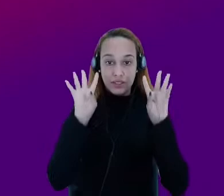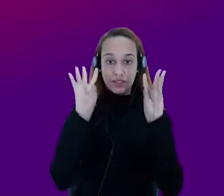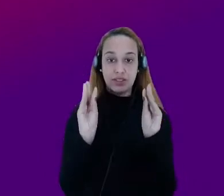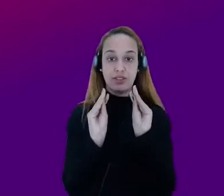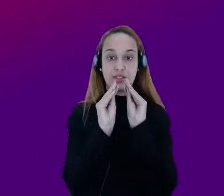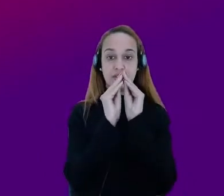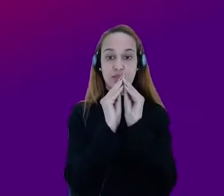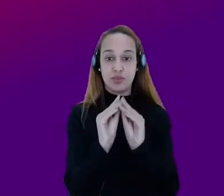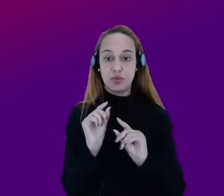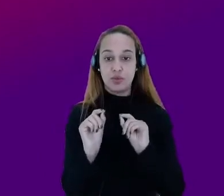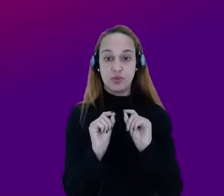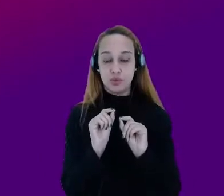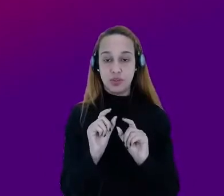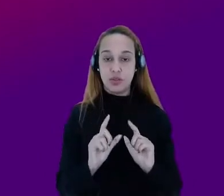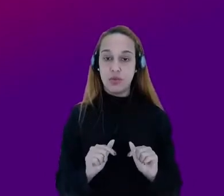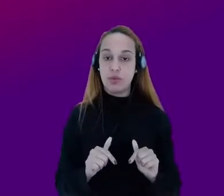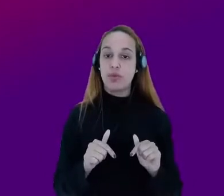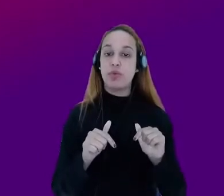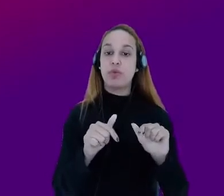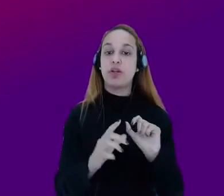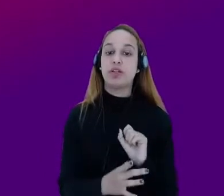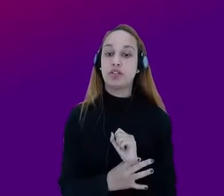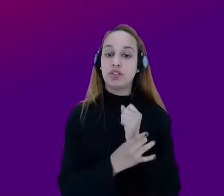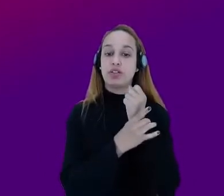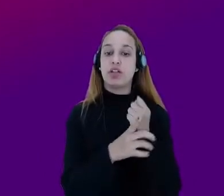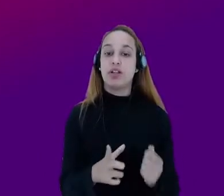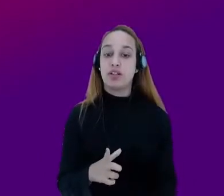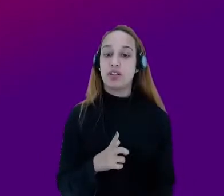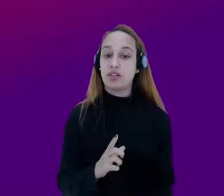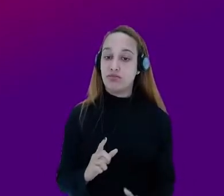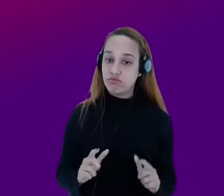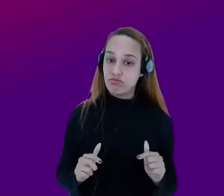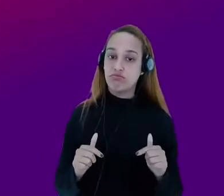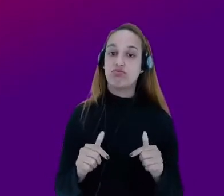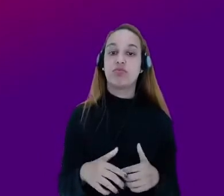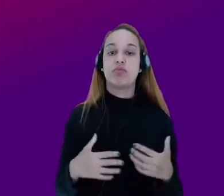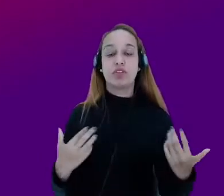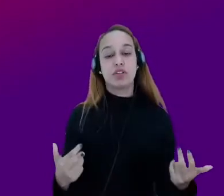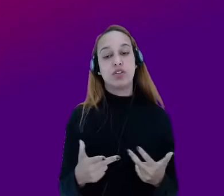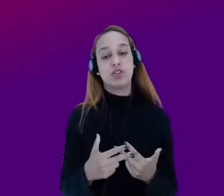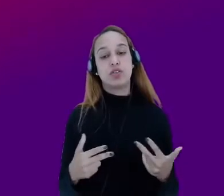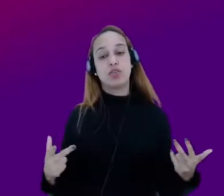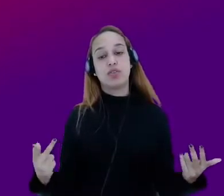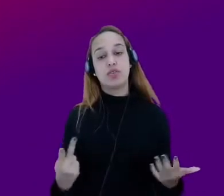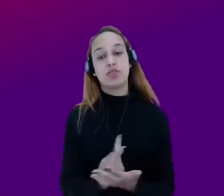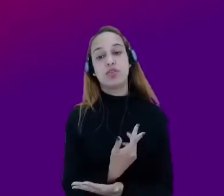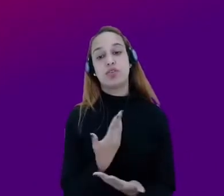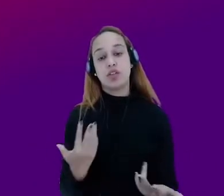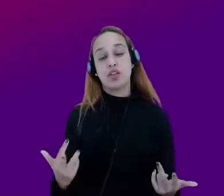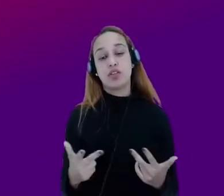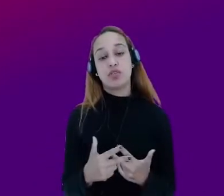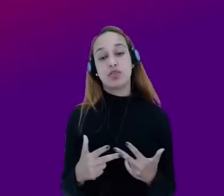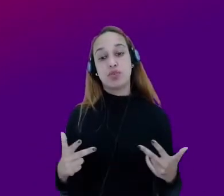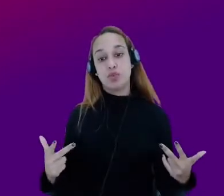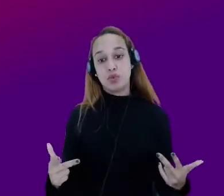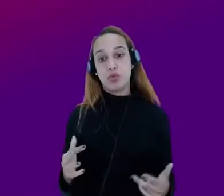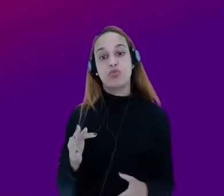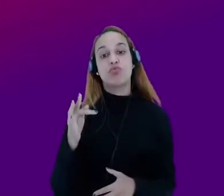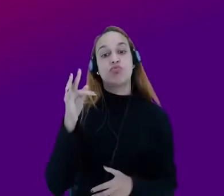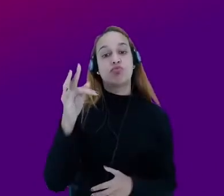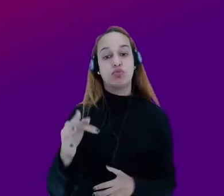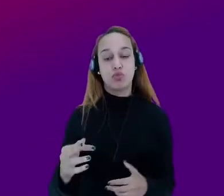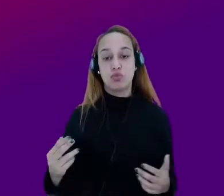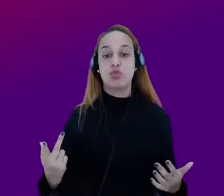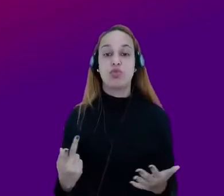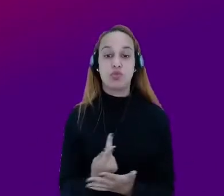do movimento que a seguradora vem fazendo, tá? E que as coisas que estão acontecendo, as coisas que vão acontecer daqui